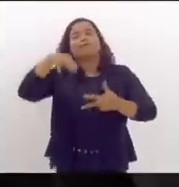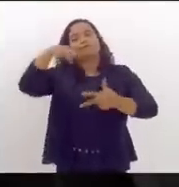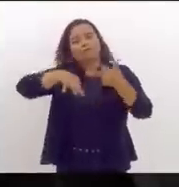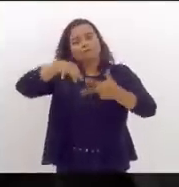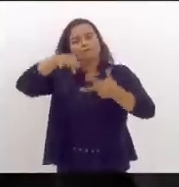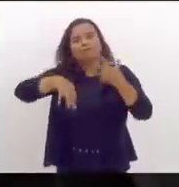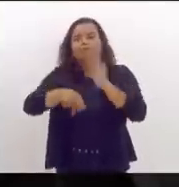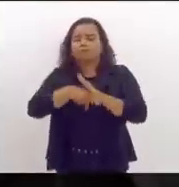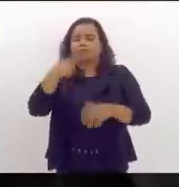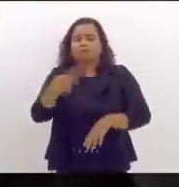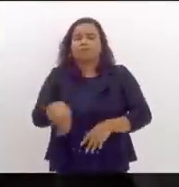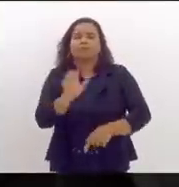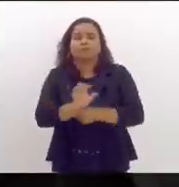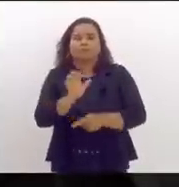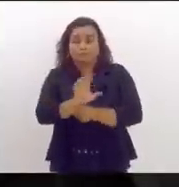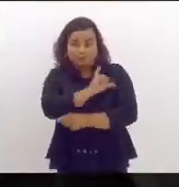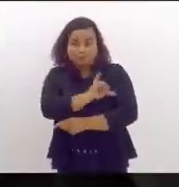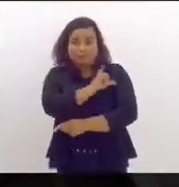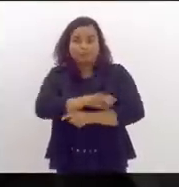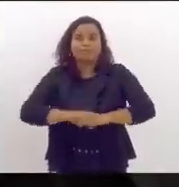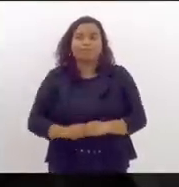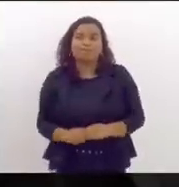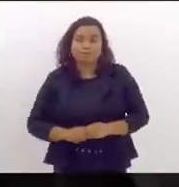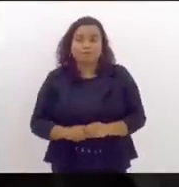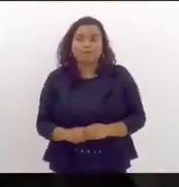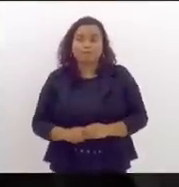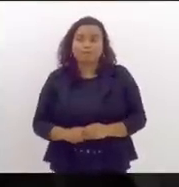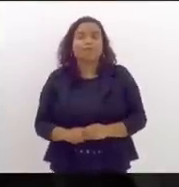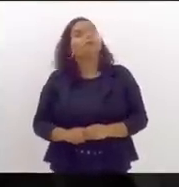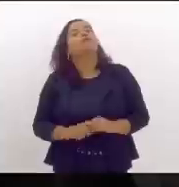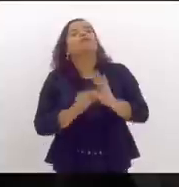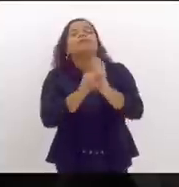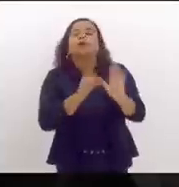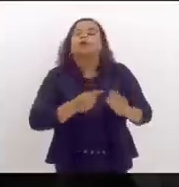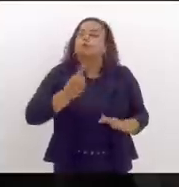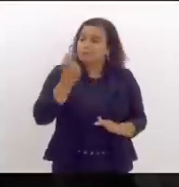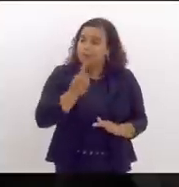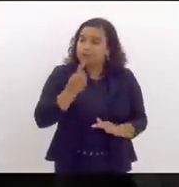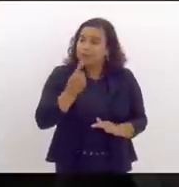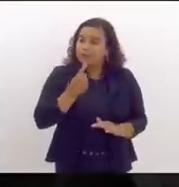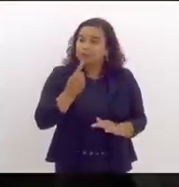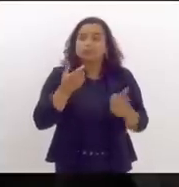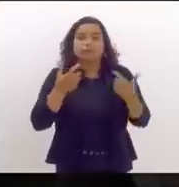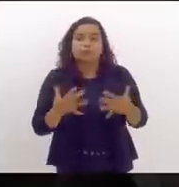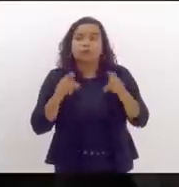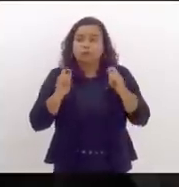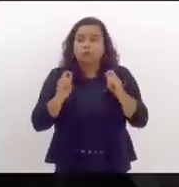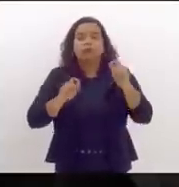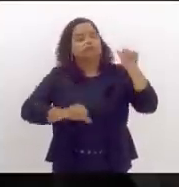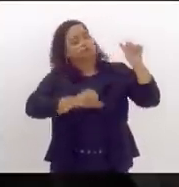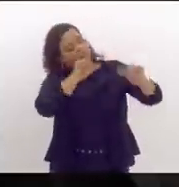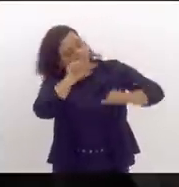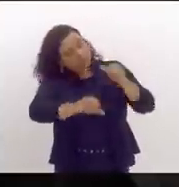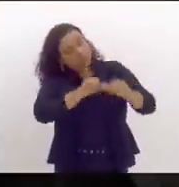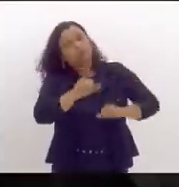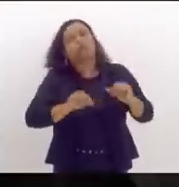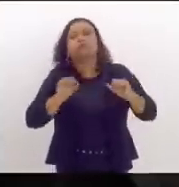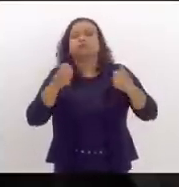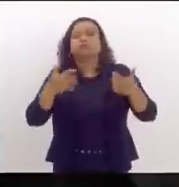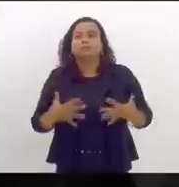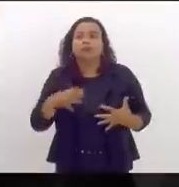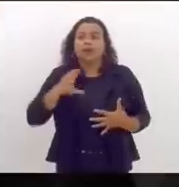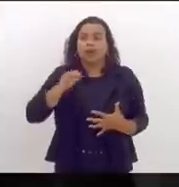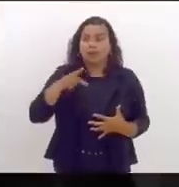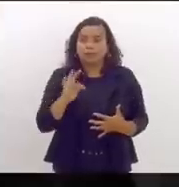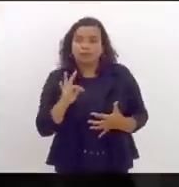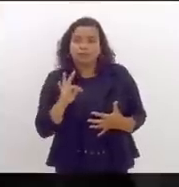judiciário do Estado do Rio de Janeiro parágrafo primeiro a recomposição de que trata o